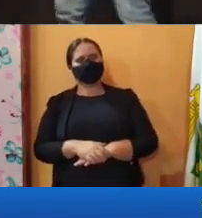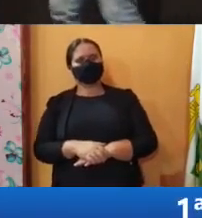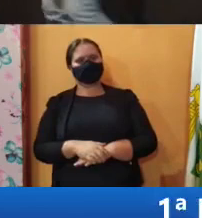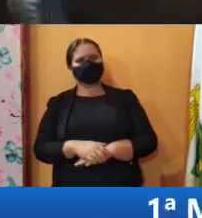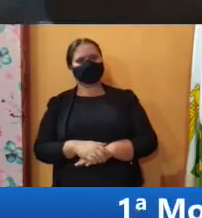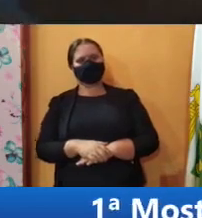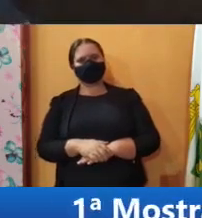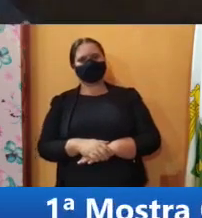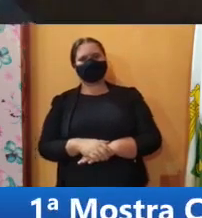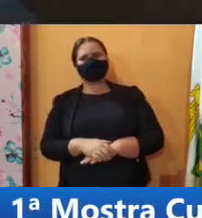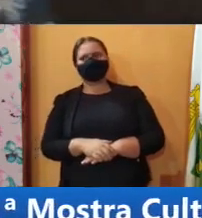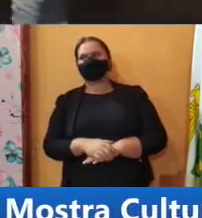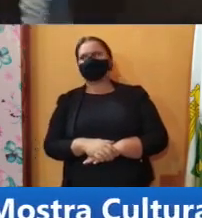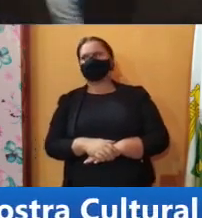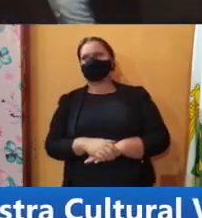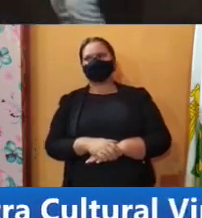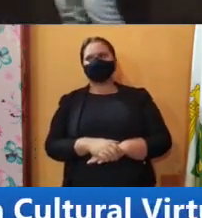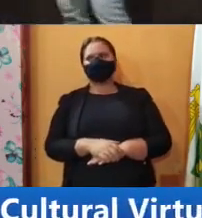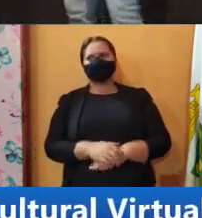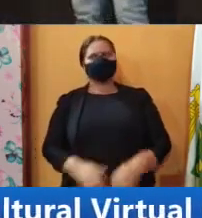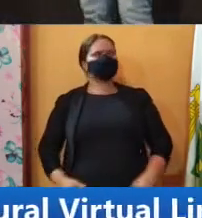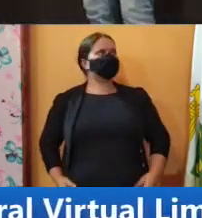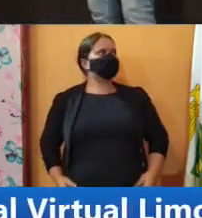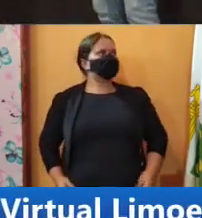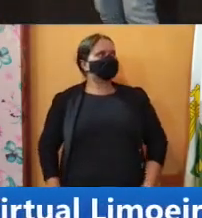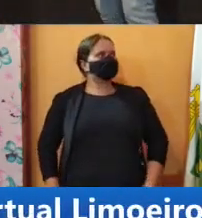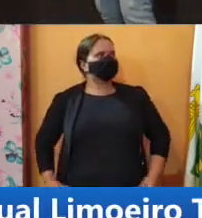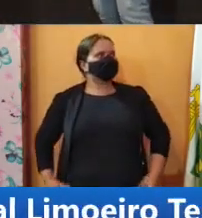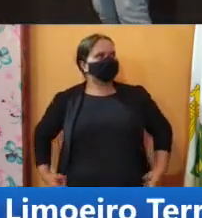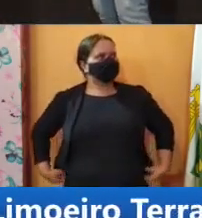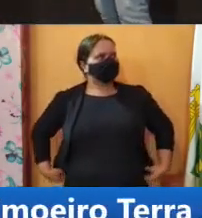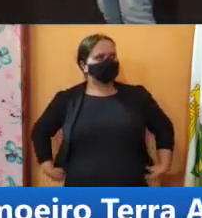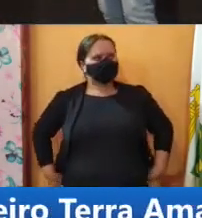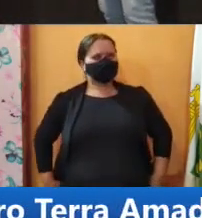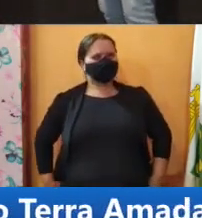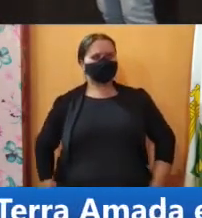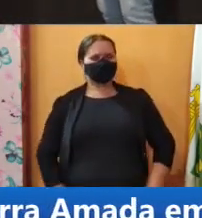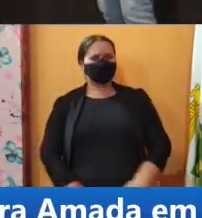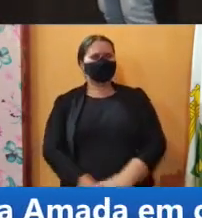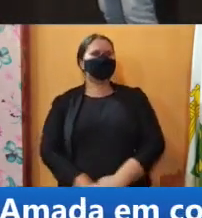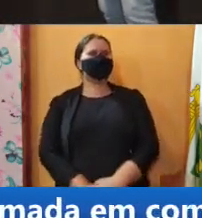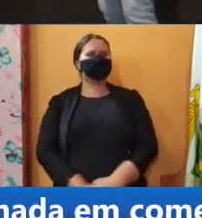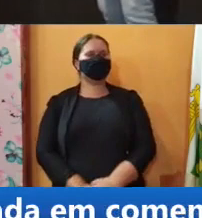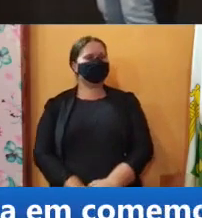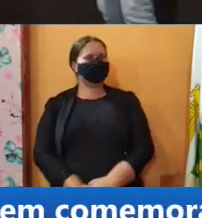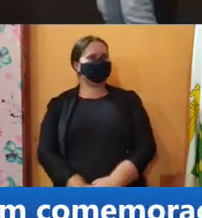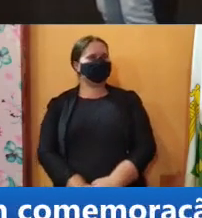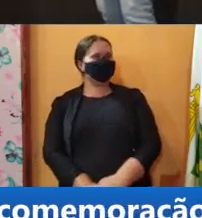Agora. Não, ainda bem que ninguém pegou meu tom de voz, né?